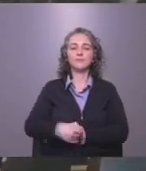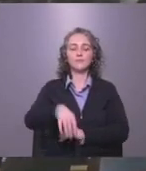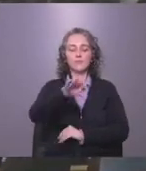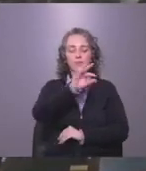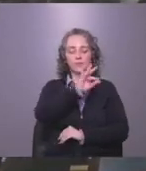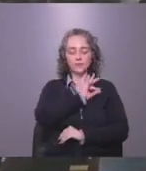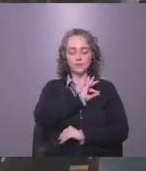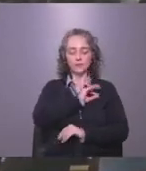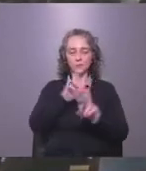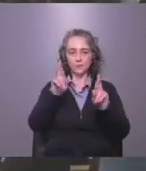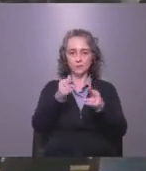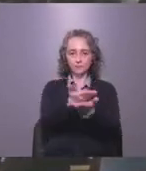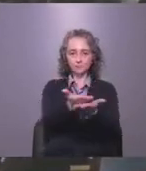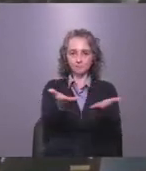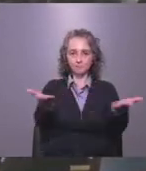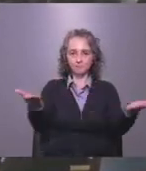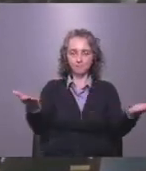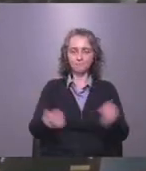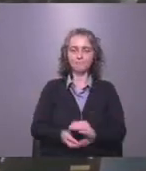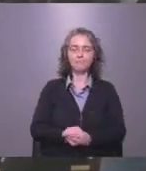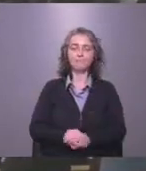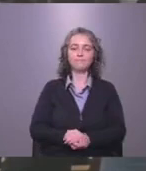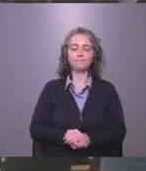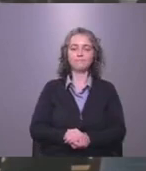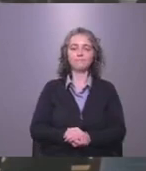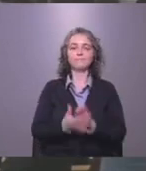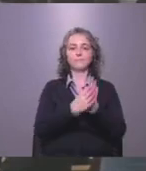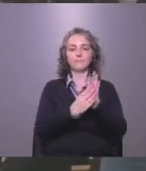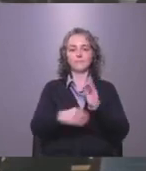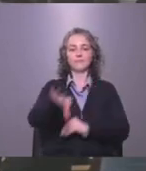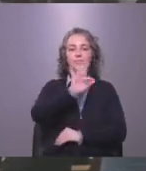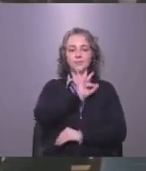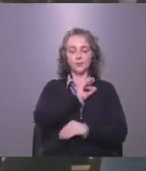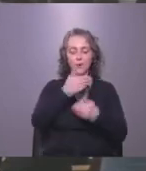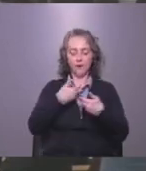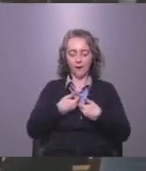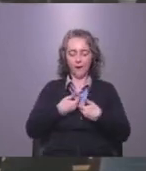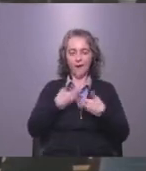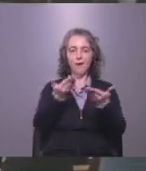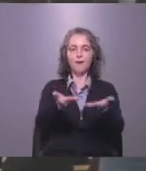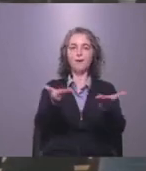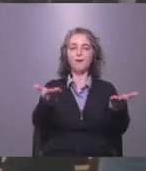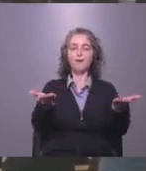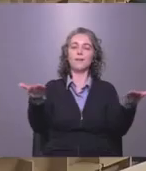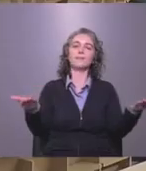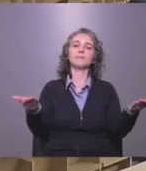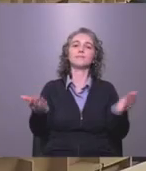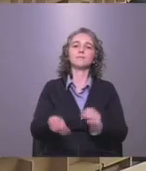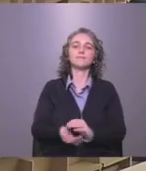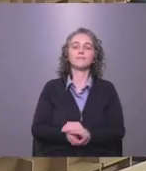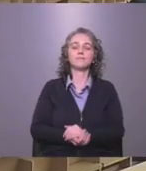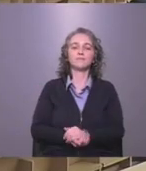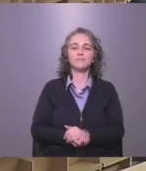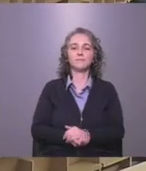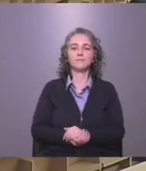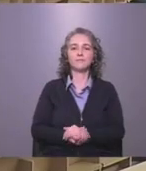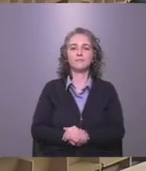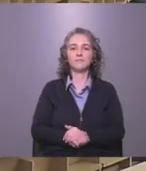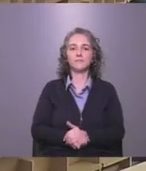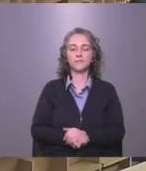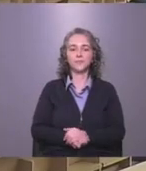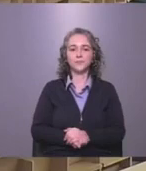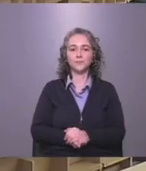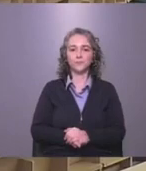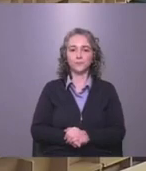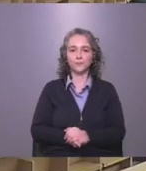Senhor esteja convosco. Ele está no meio de